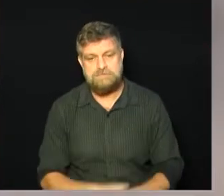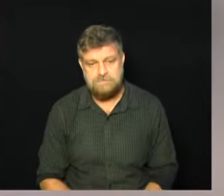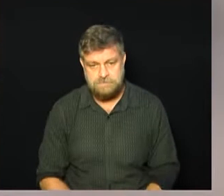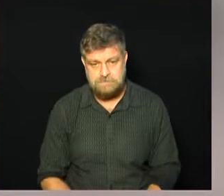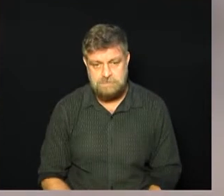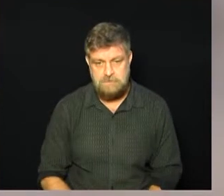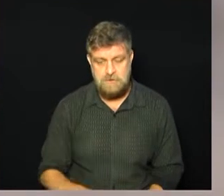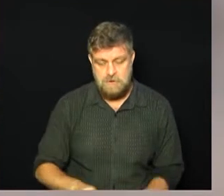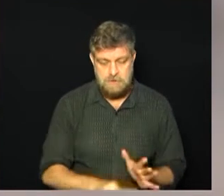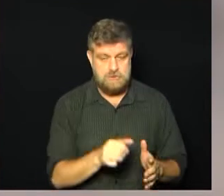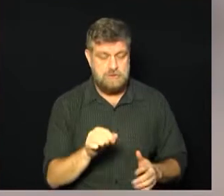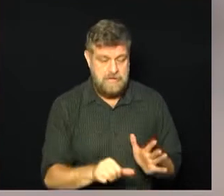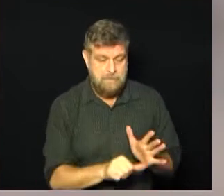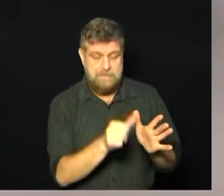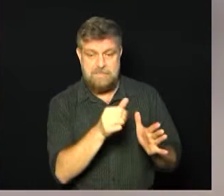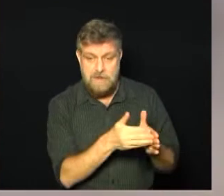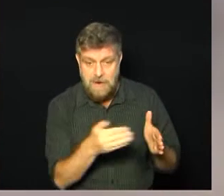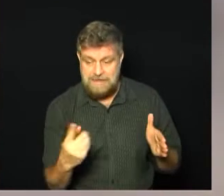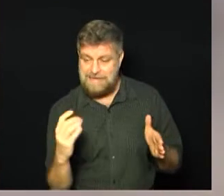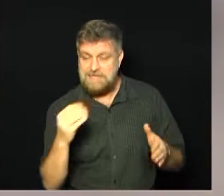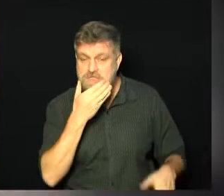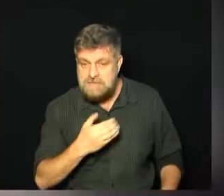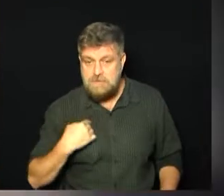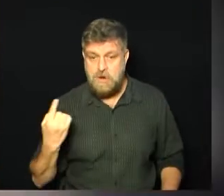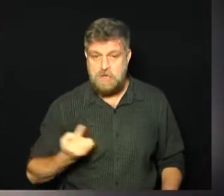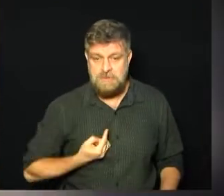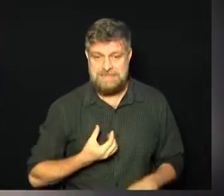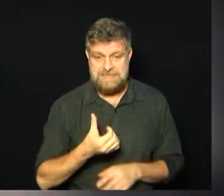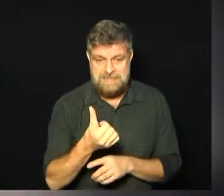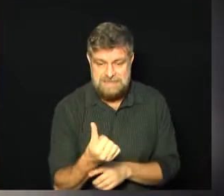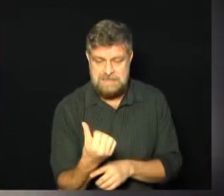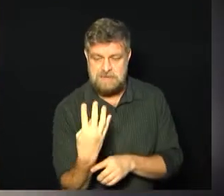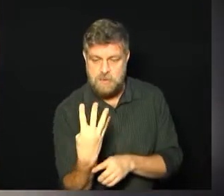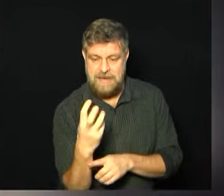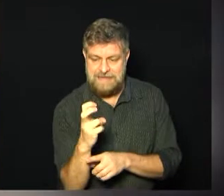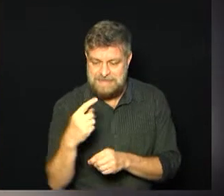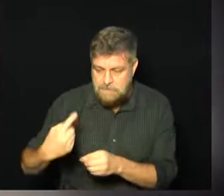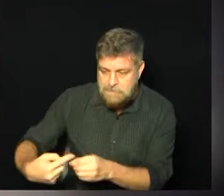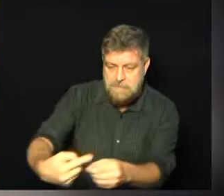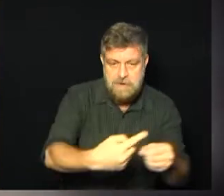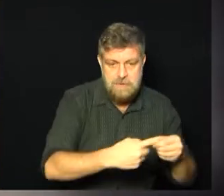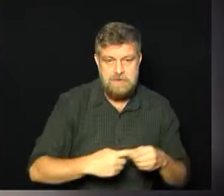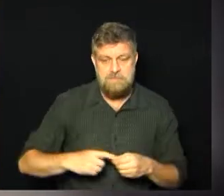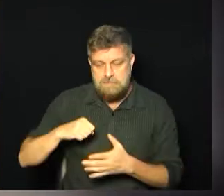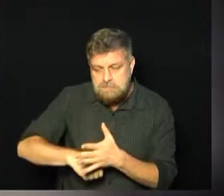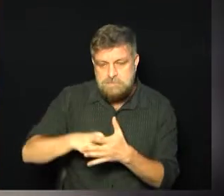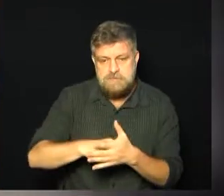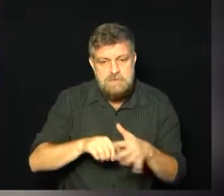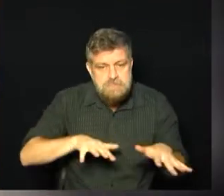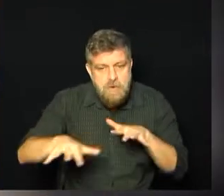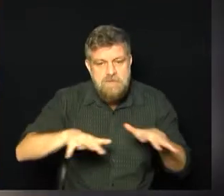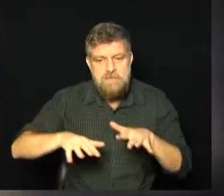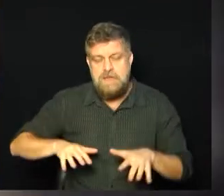do dia 1º ao dia 10, a gente vai fazer, junto aos 645 municípios, um movimento, uma intensificação,